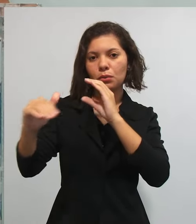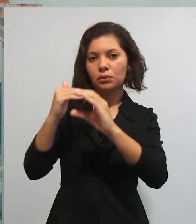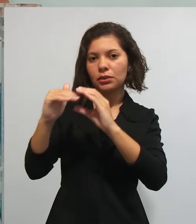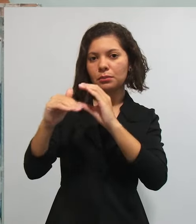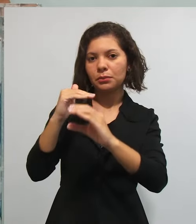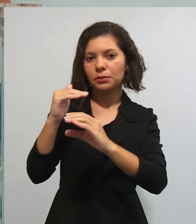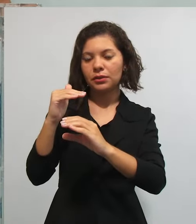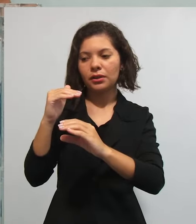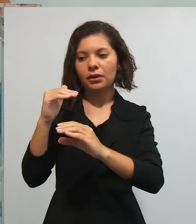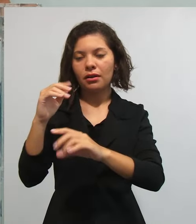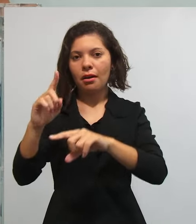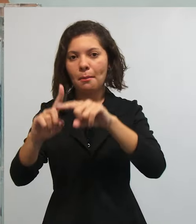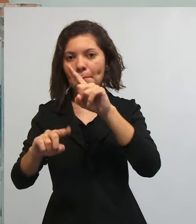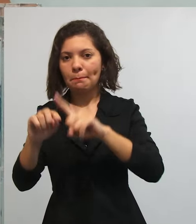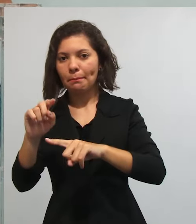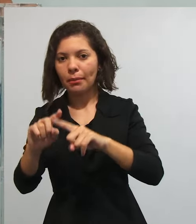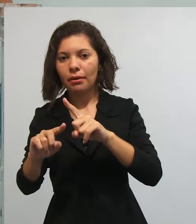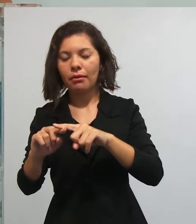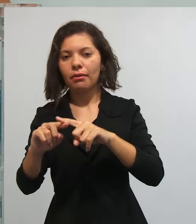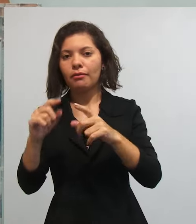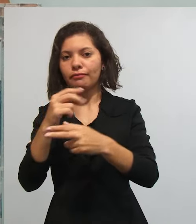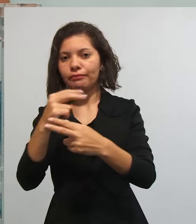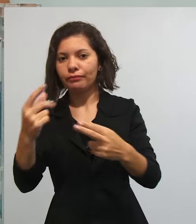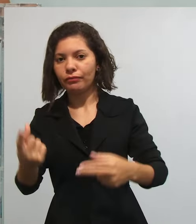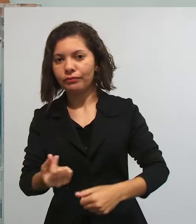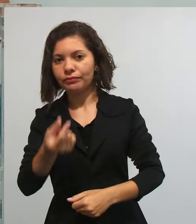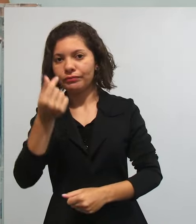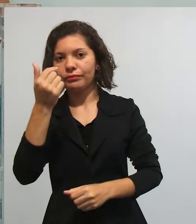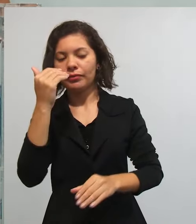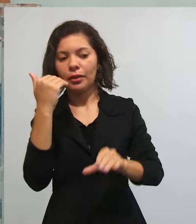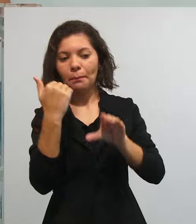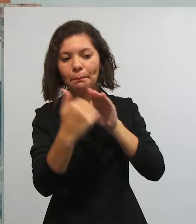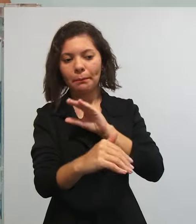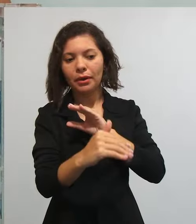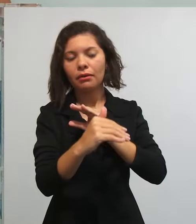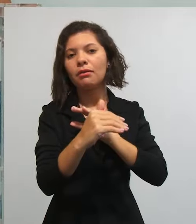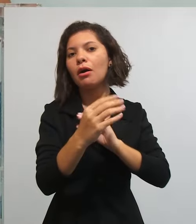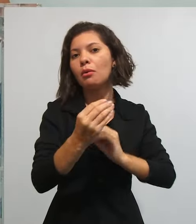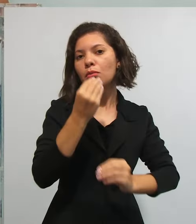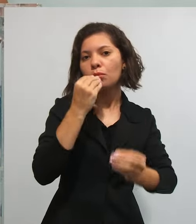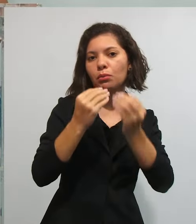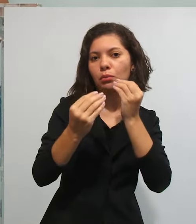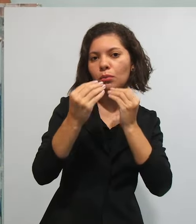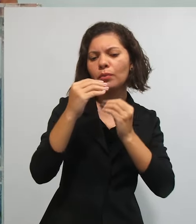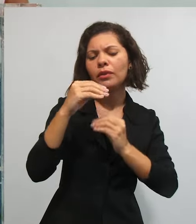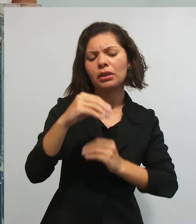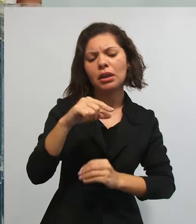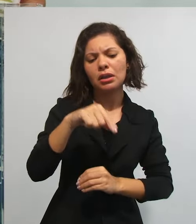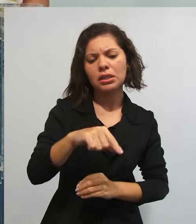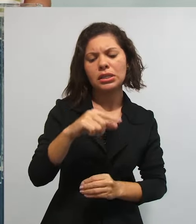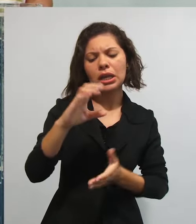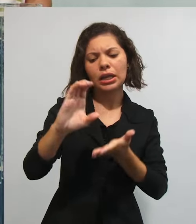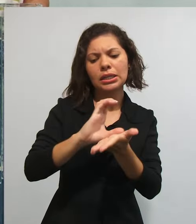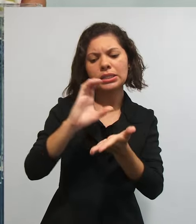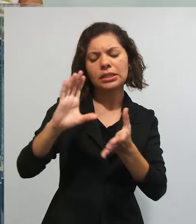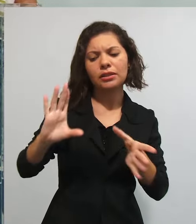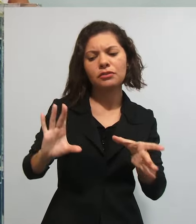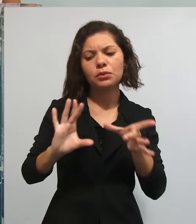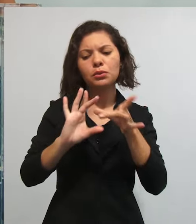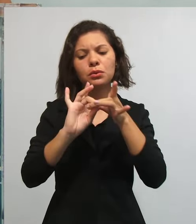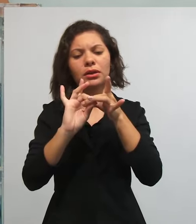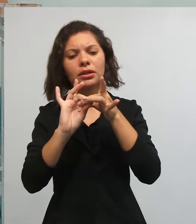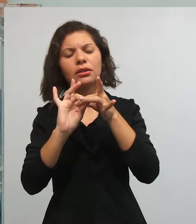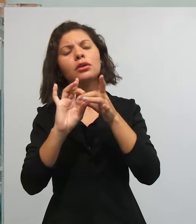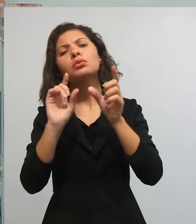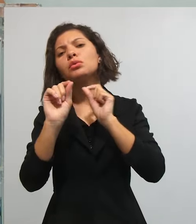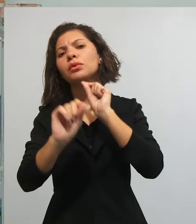de merenda. O que acontece? Essa receita, professora, ela é vinculada ou ela é uma receita ordinária?